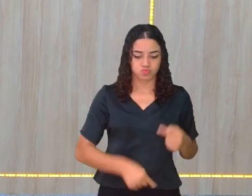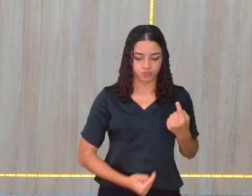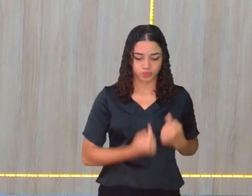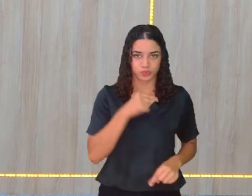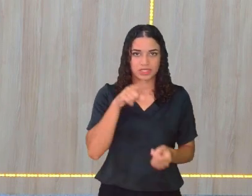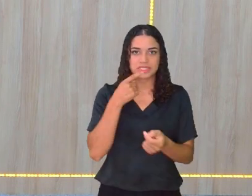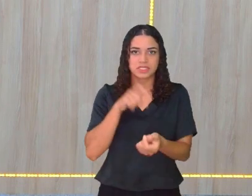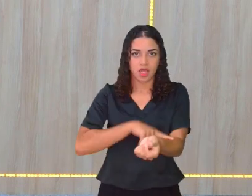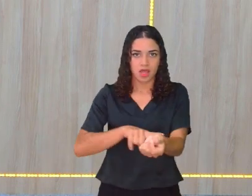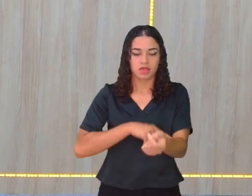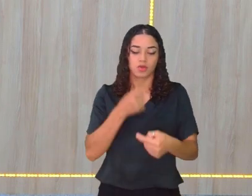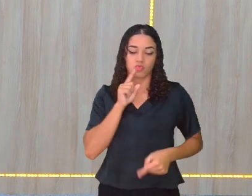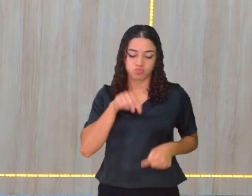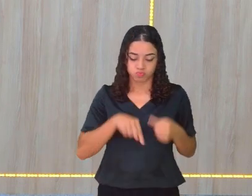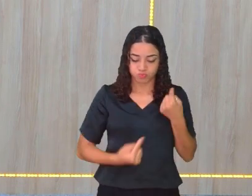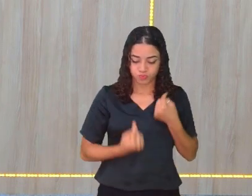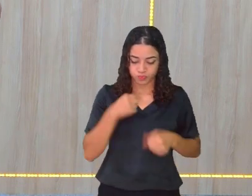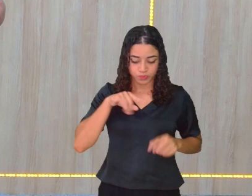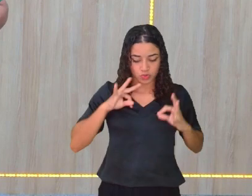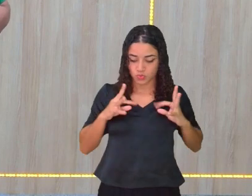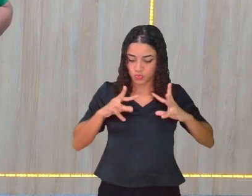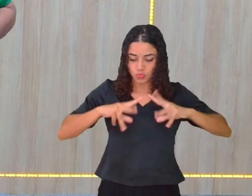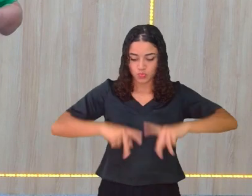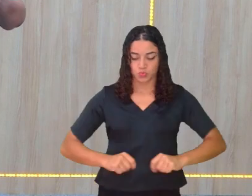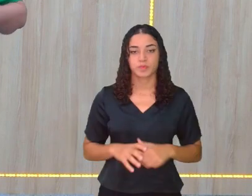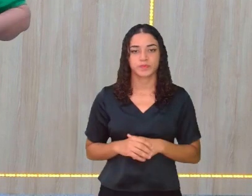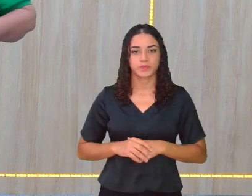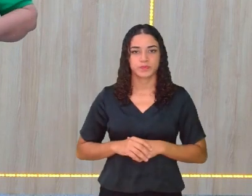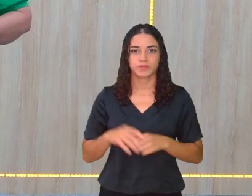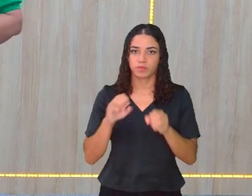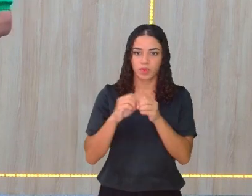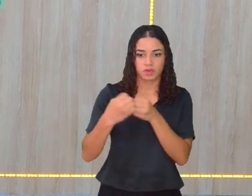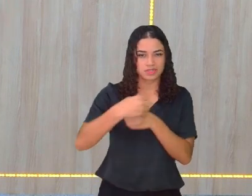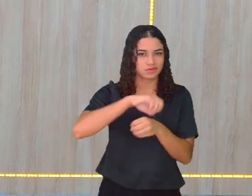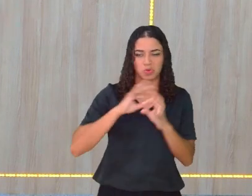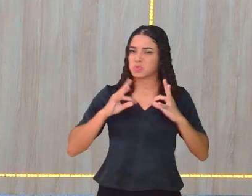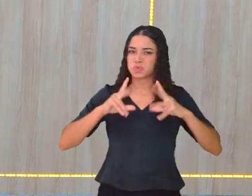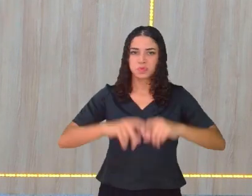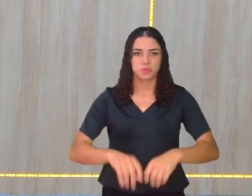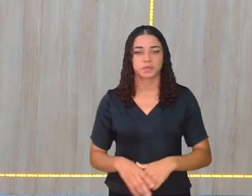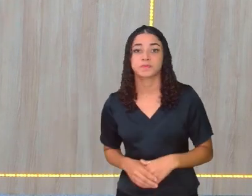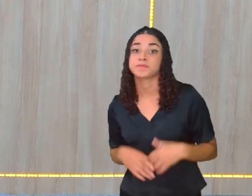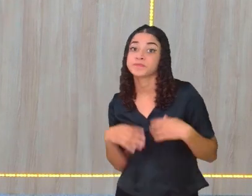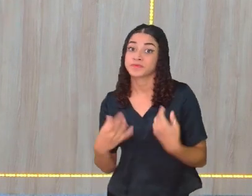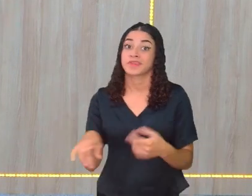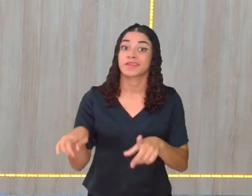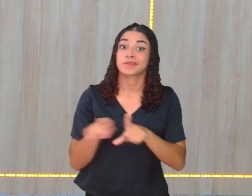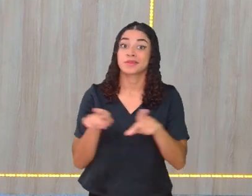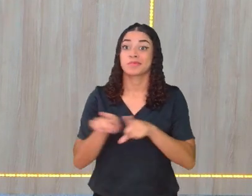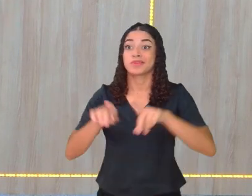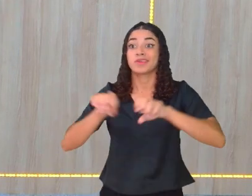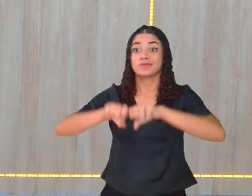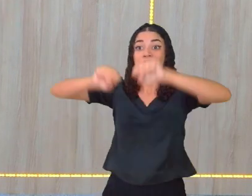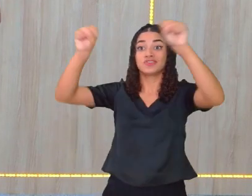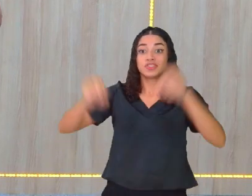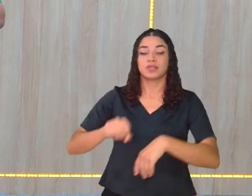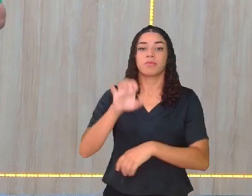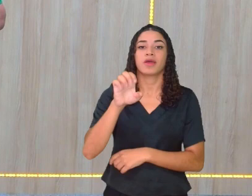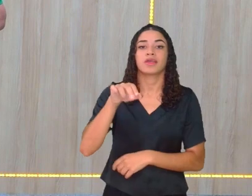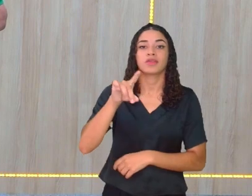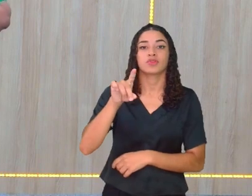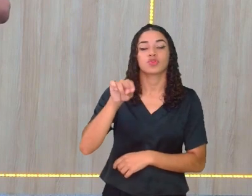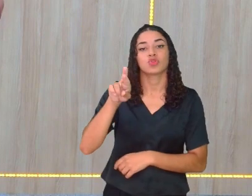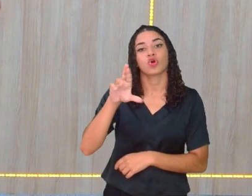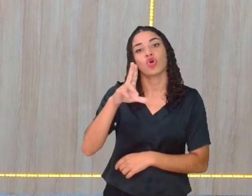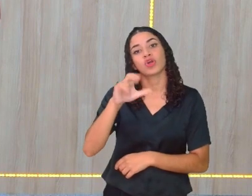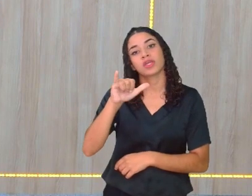para todos os tecidos, para todas as células. E aí, em destaque, nós temos o sistema endócrino, que é o que nós vamos conversar